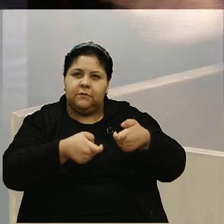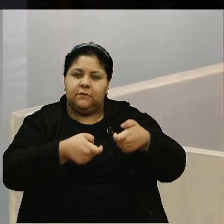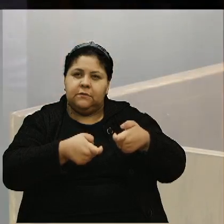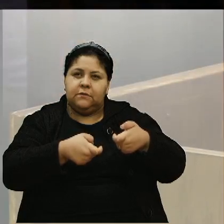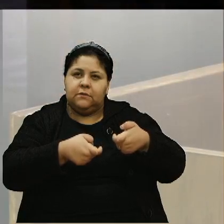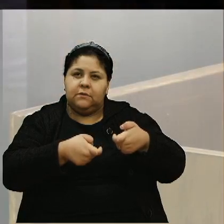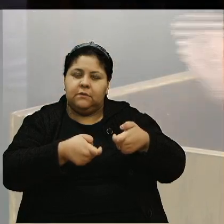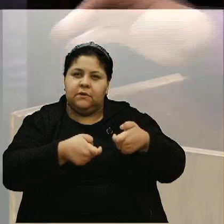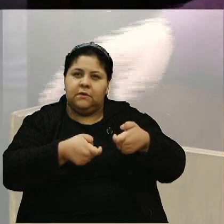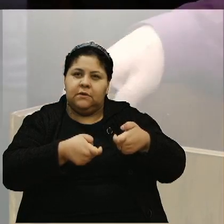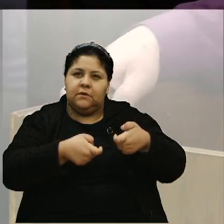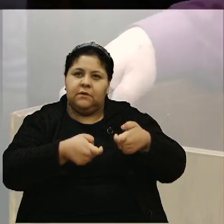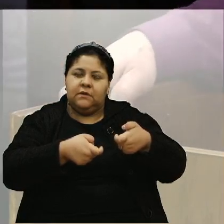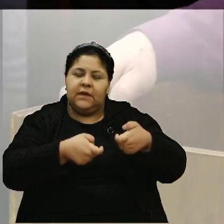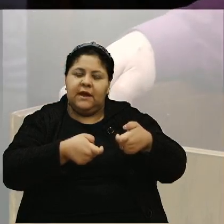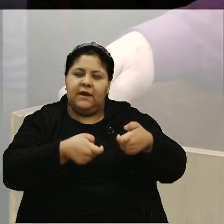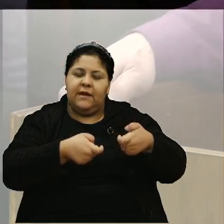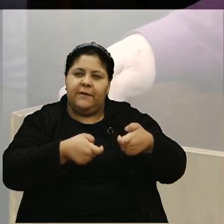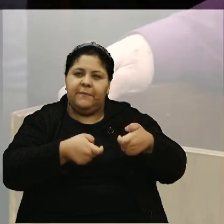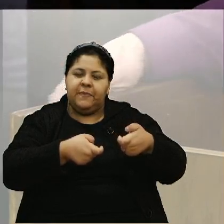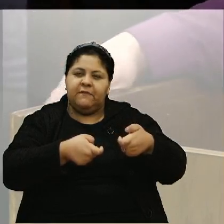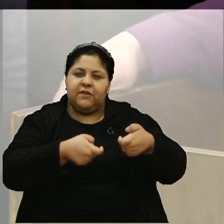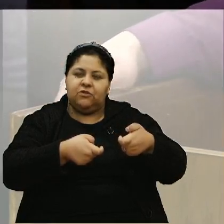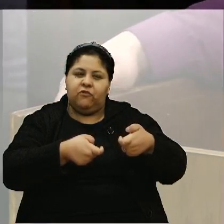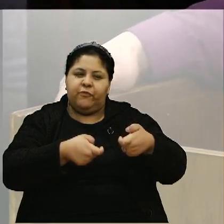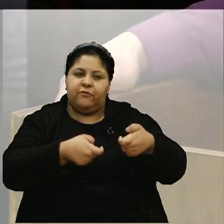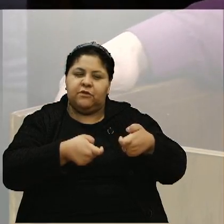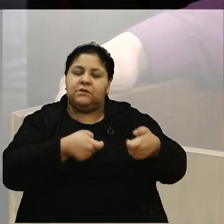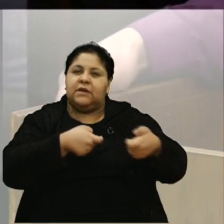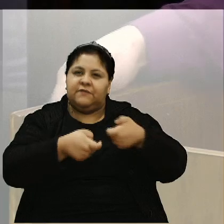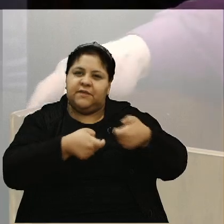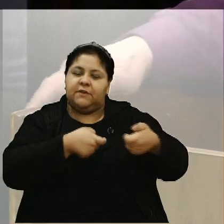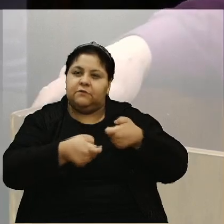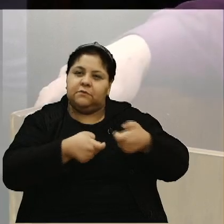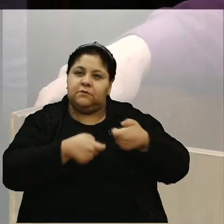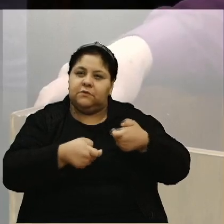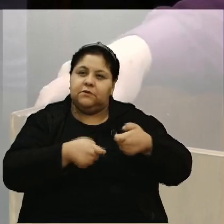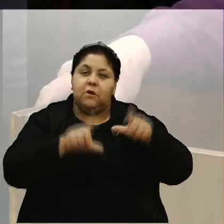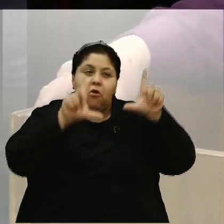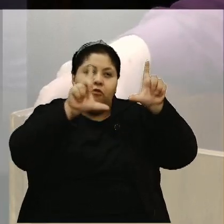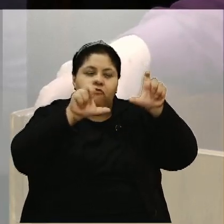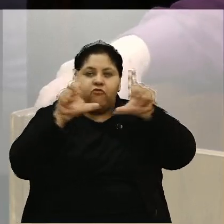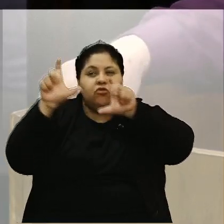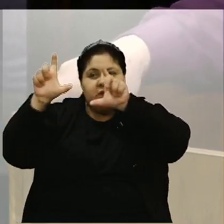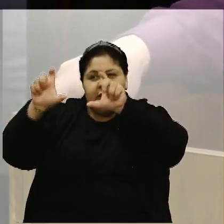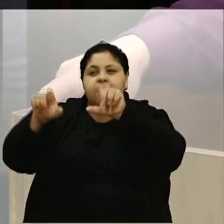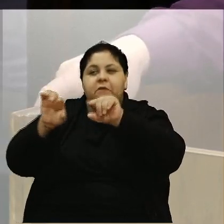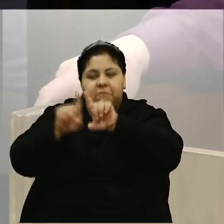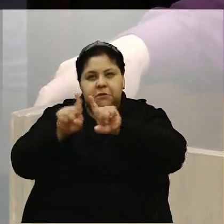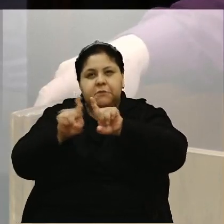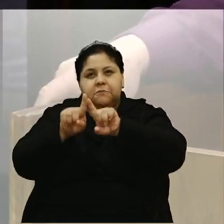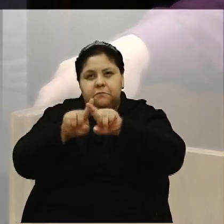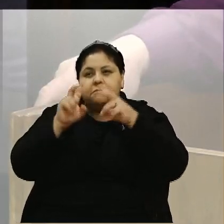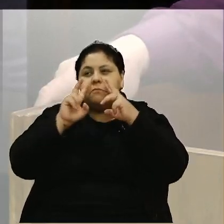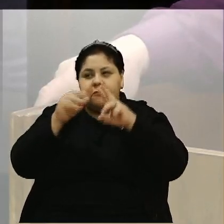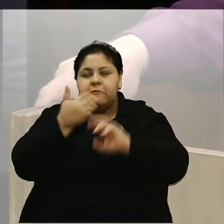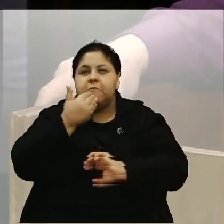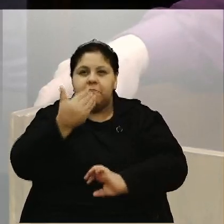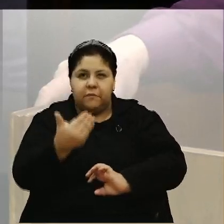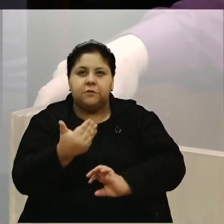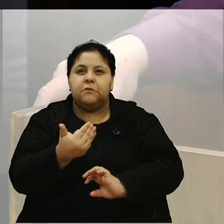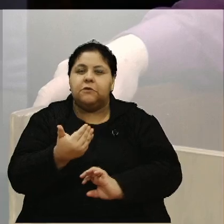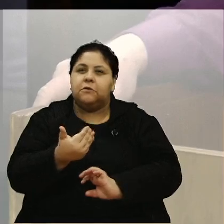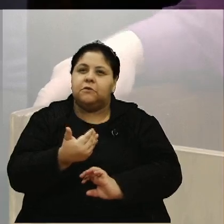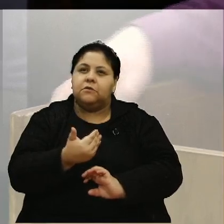elogiado, assim, tipo elogiado. Eu digo, bom, quando nós queremos as coisas acontecem. Fotografamos muito, inclusive o André Taz me pediu, você